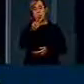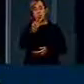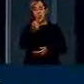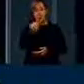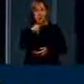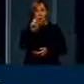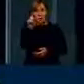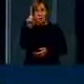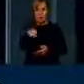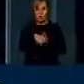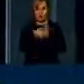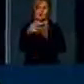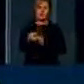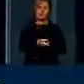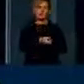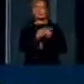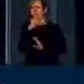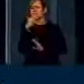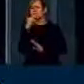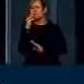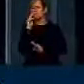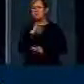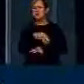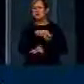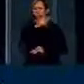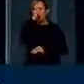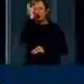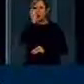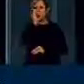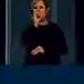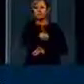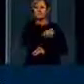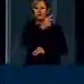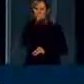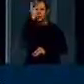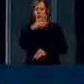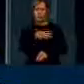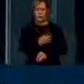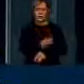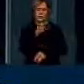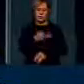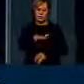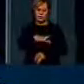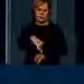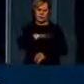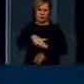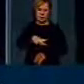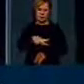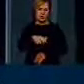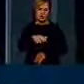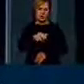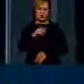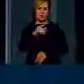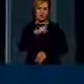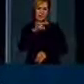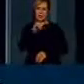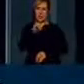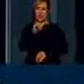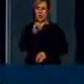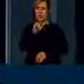Segundo levantamentos, a gente está falando aí de 6 mil pessoas que estão lá dentro dessa região. Há esse litígio lá